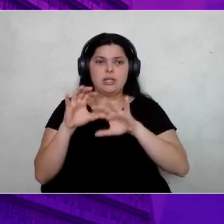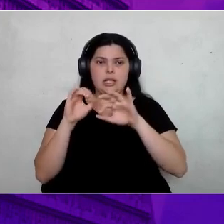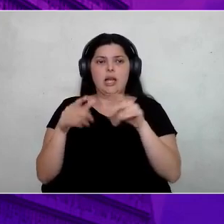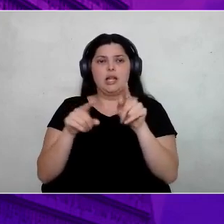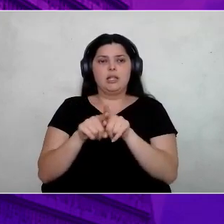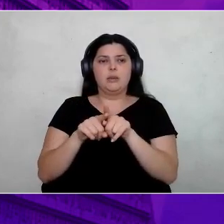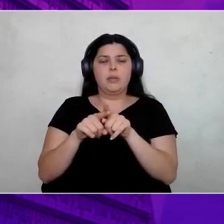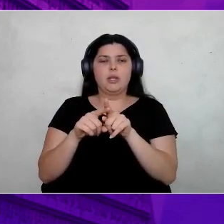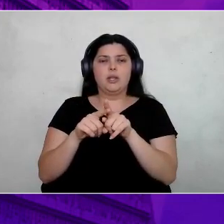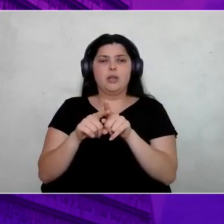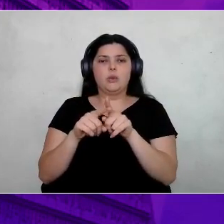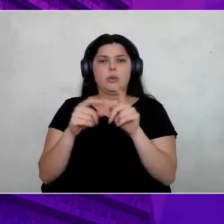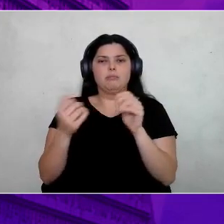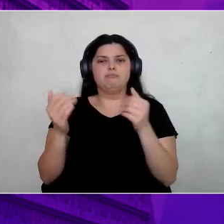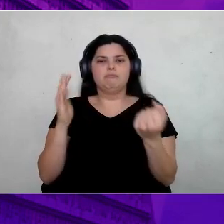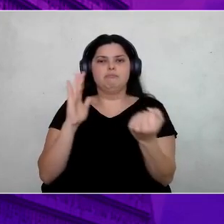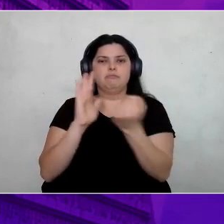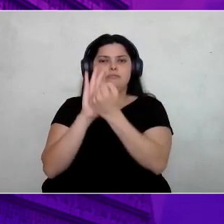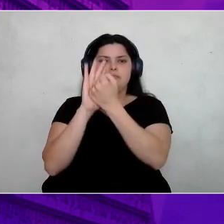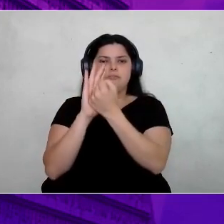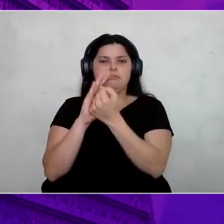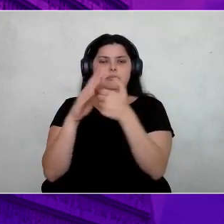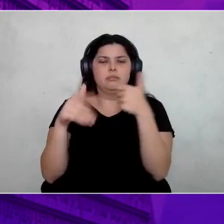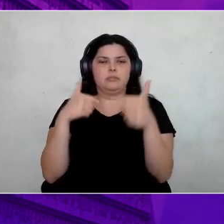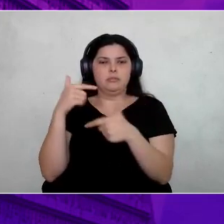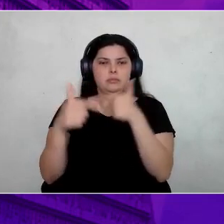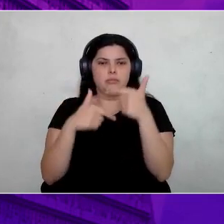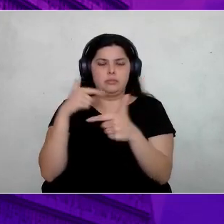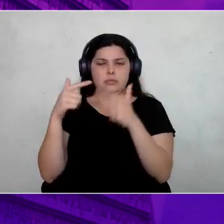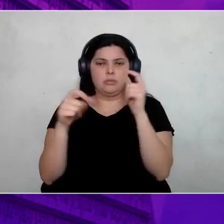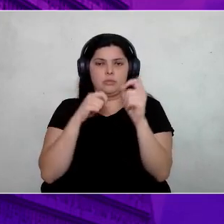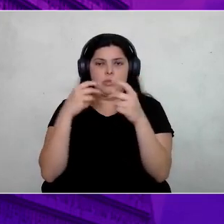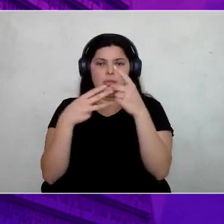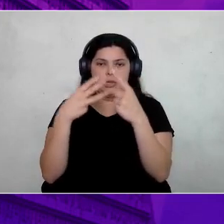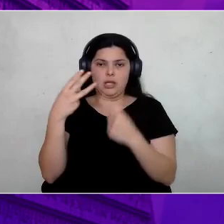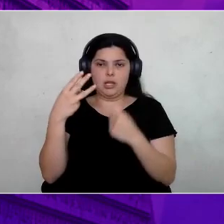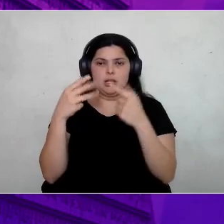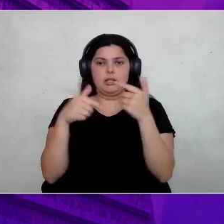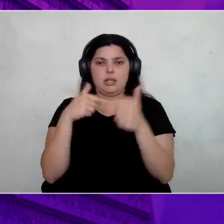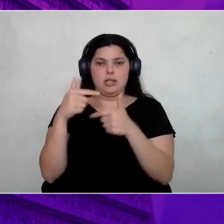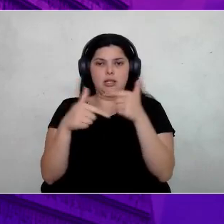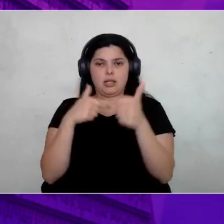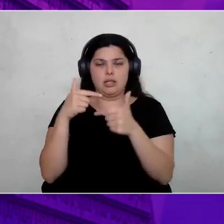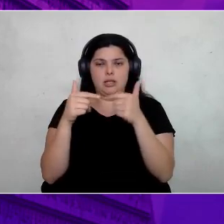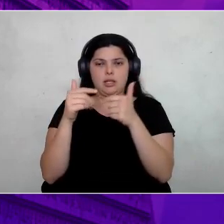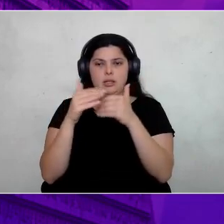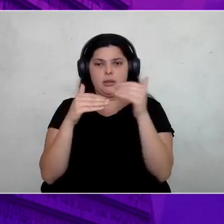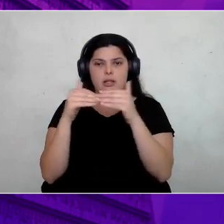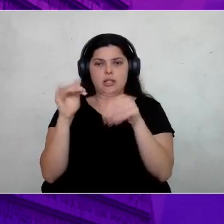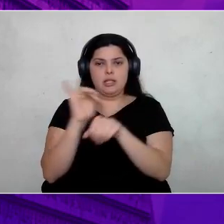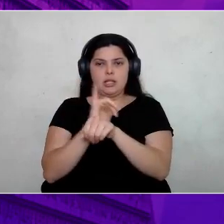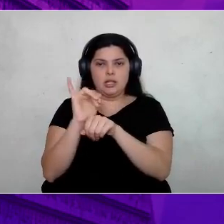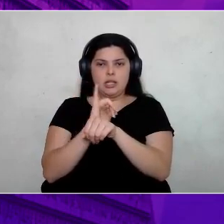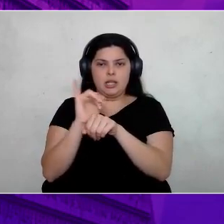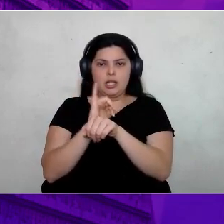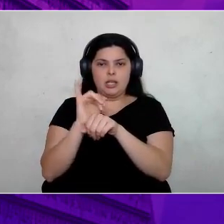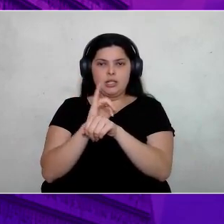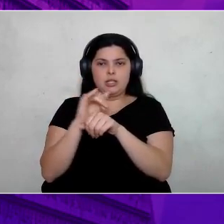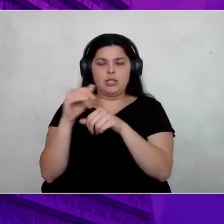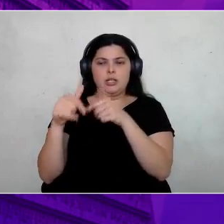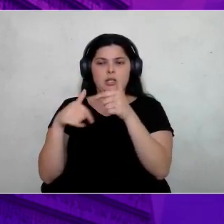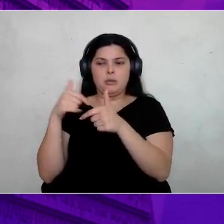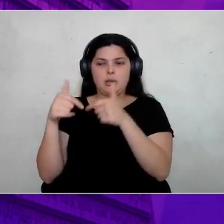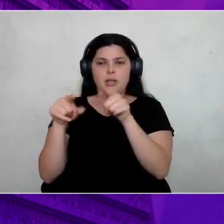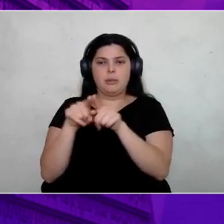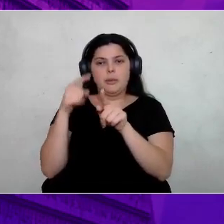mais marcou a gente dentro desse trabalho. Então, são esses 3 pontos, trabalhar em termos estratégicos, táticos e operacionais, pensar sim